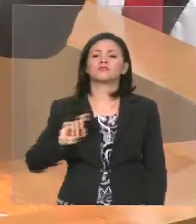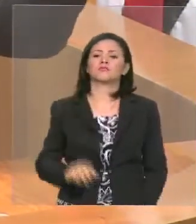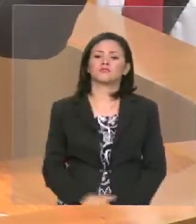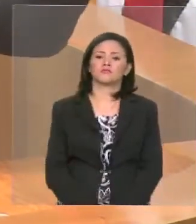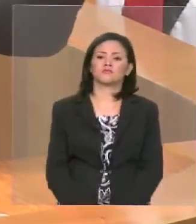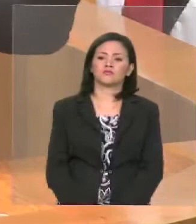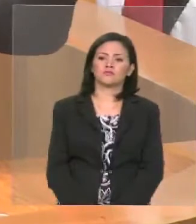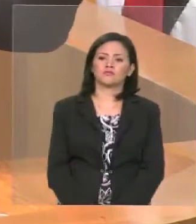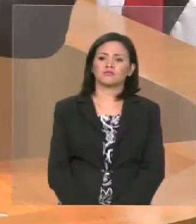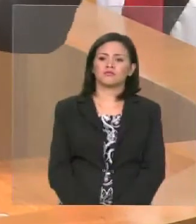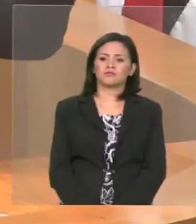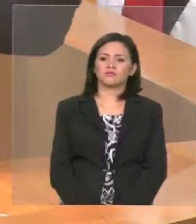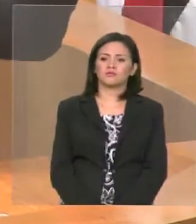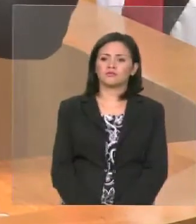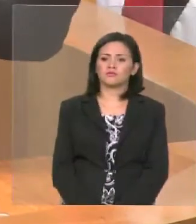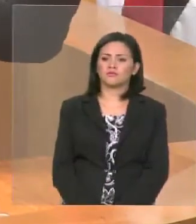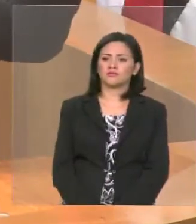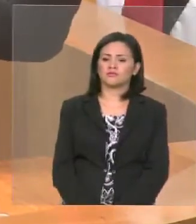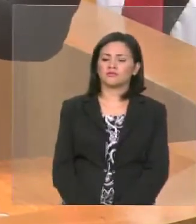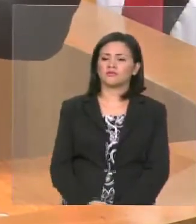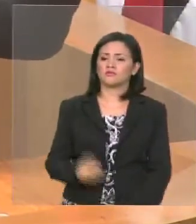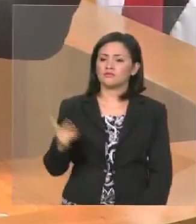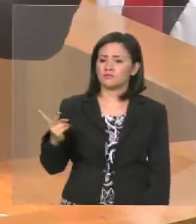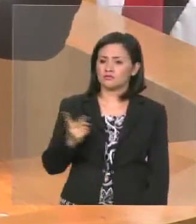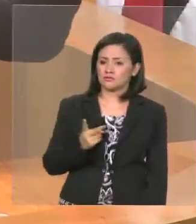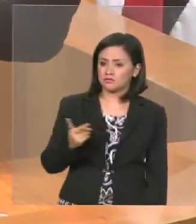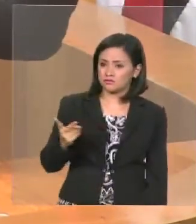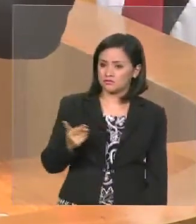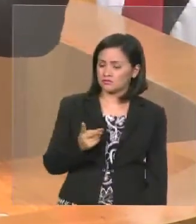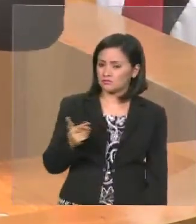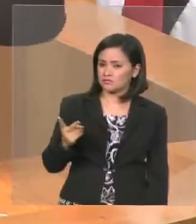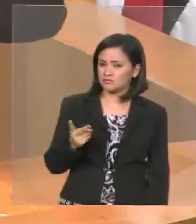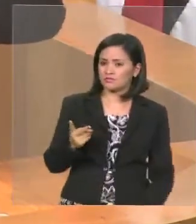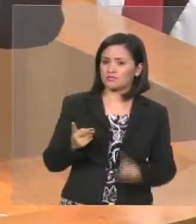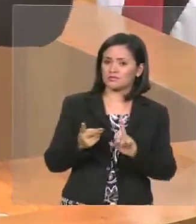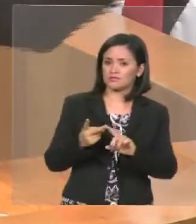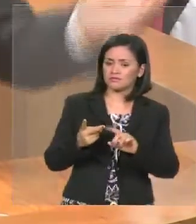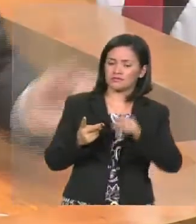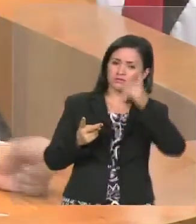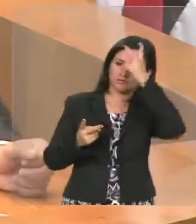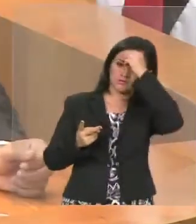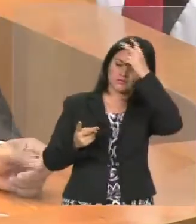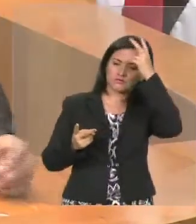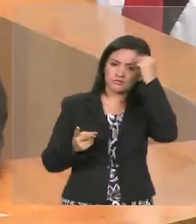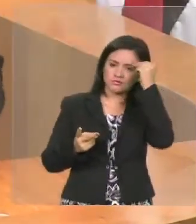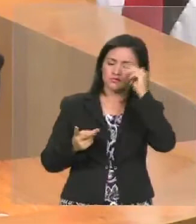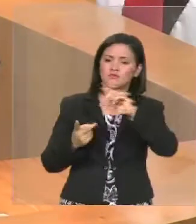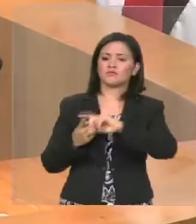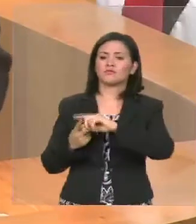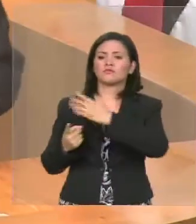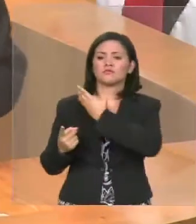covardemente, por duas máquinas, municipal e estadual.